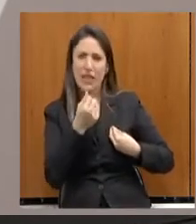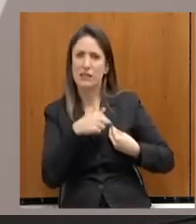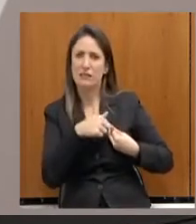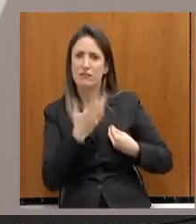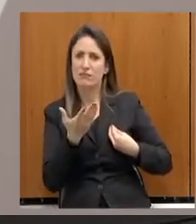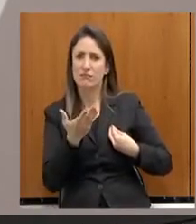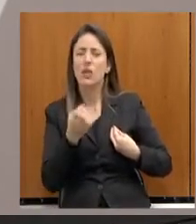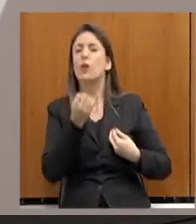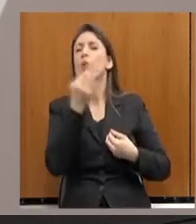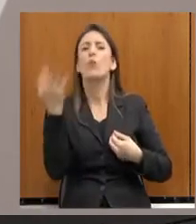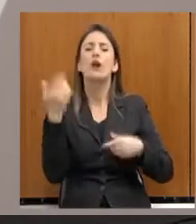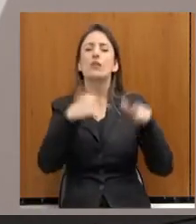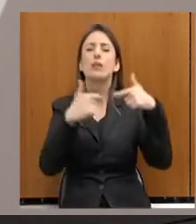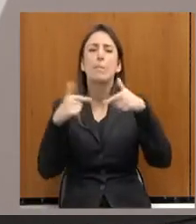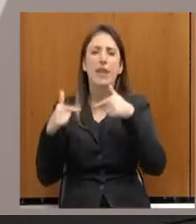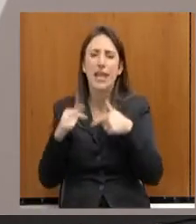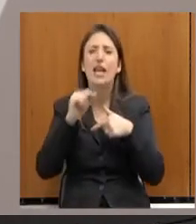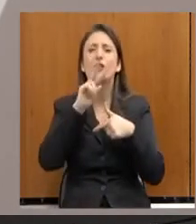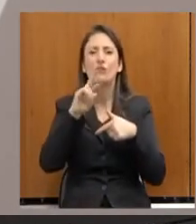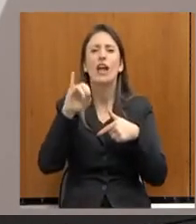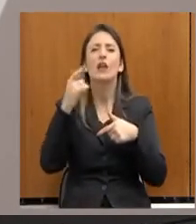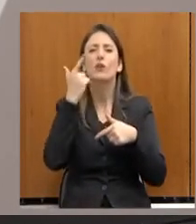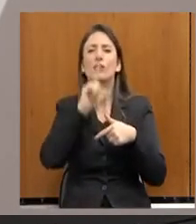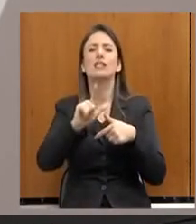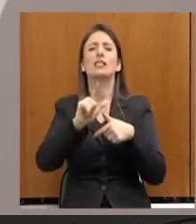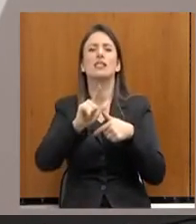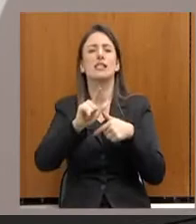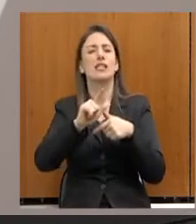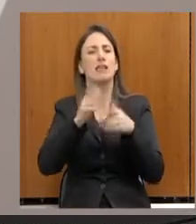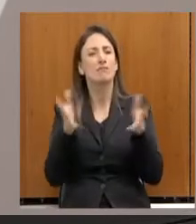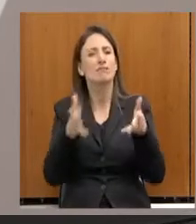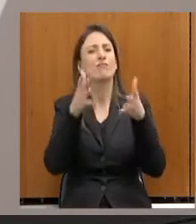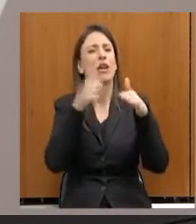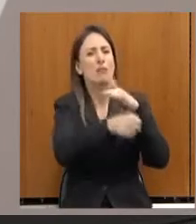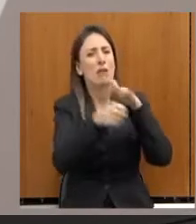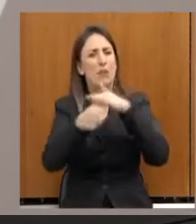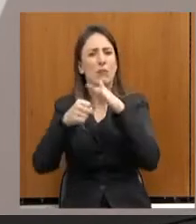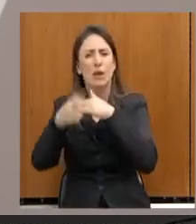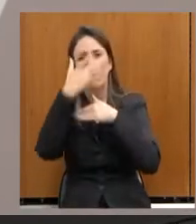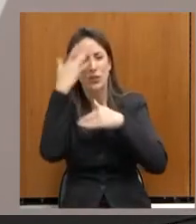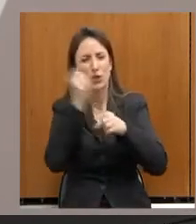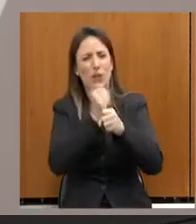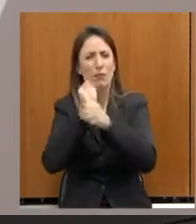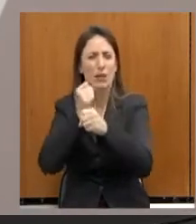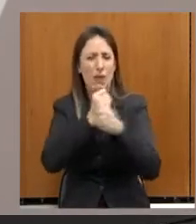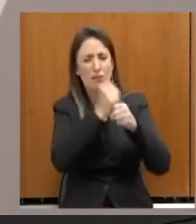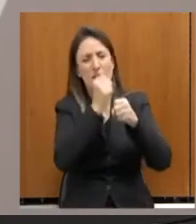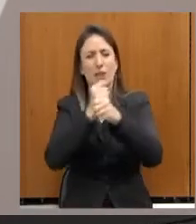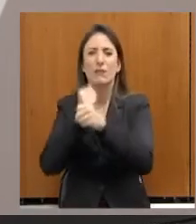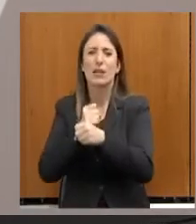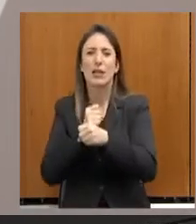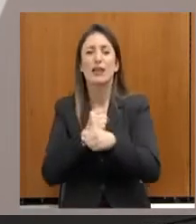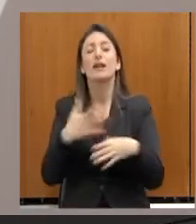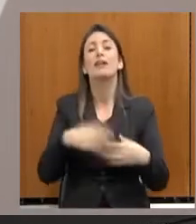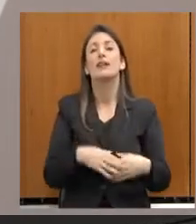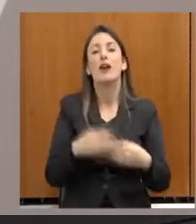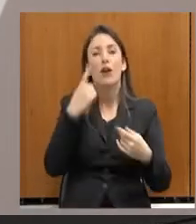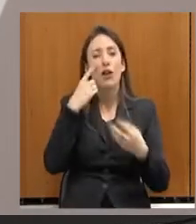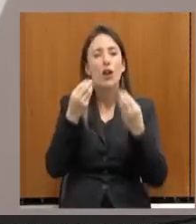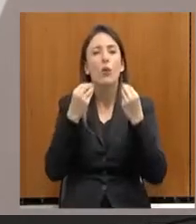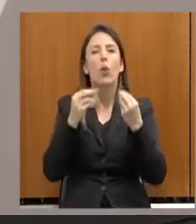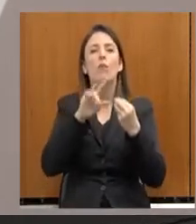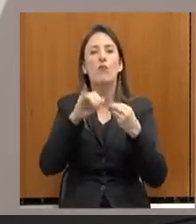gerar Quanto custa uma família desempregada passando necessidade quanto de desenvolvimento vai gerar para esse estado